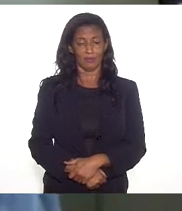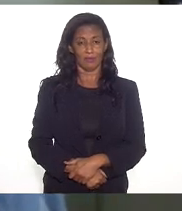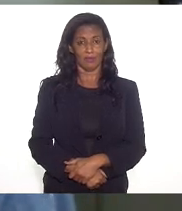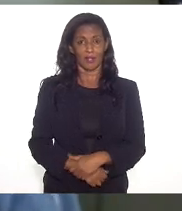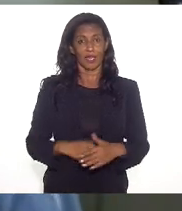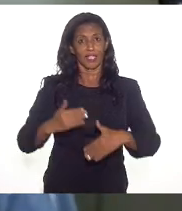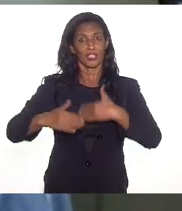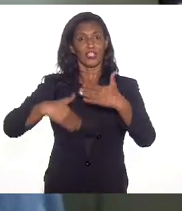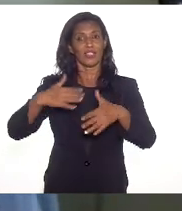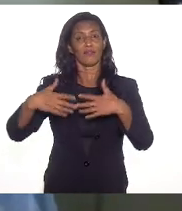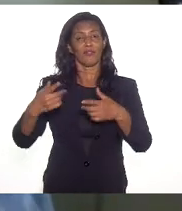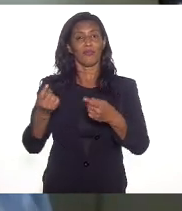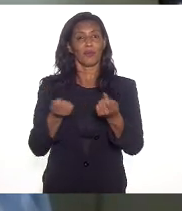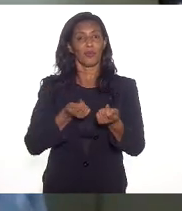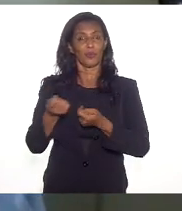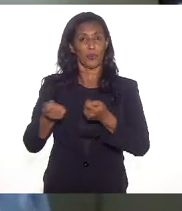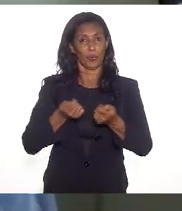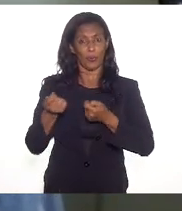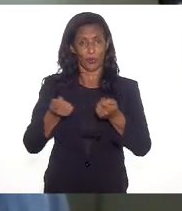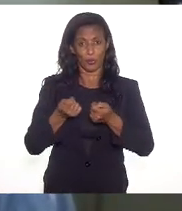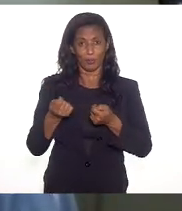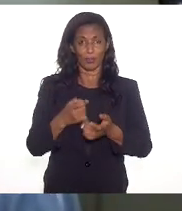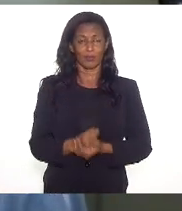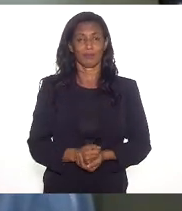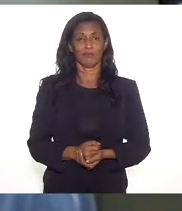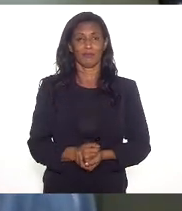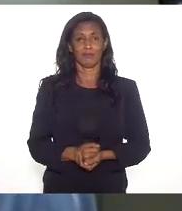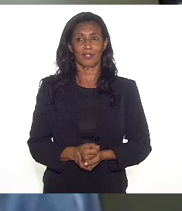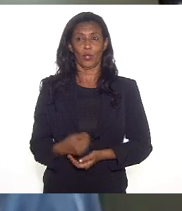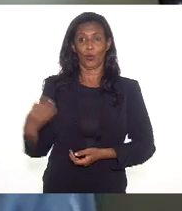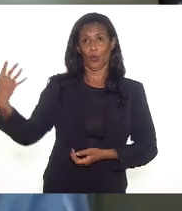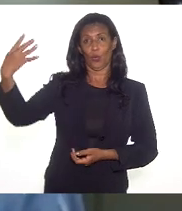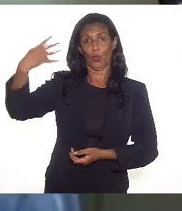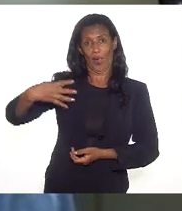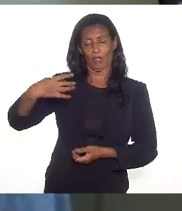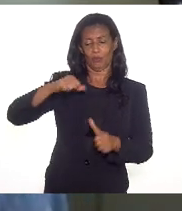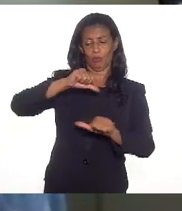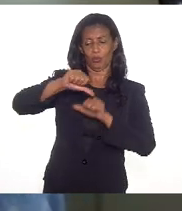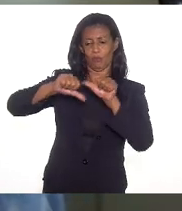Desenvolvimento Econômico, salvo erro de memória, está no quarto.